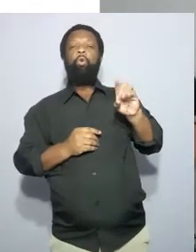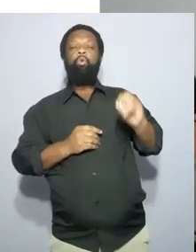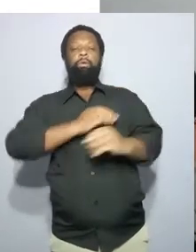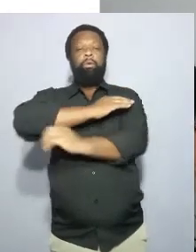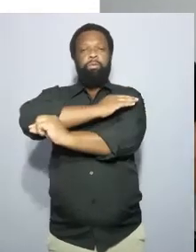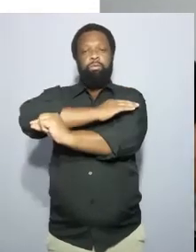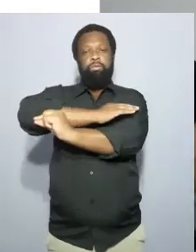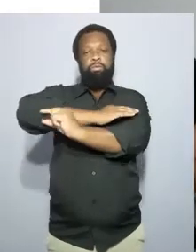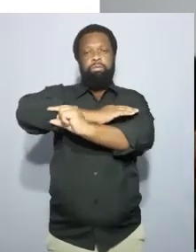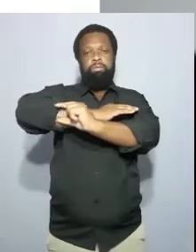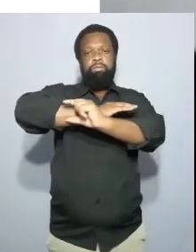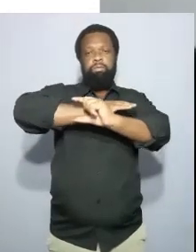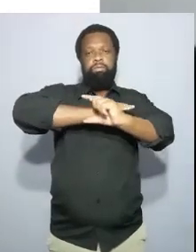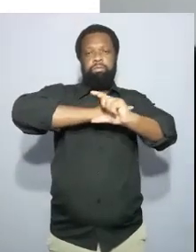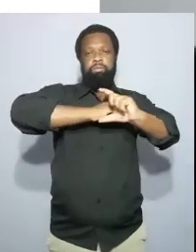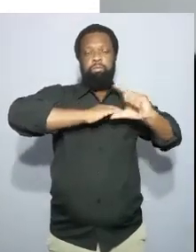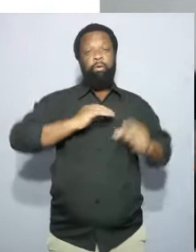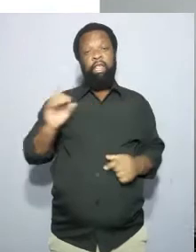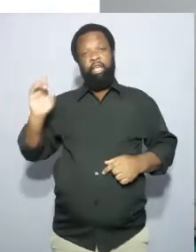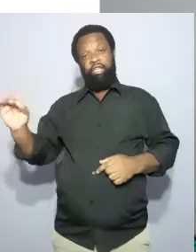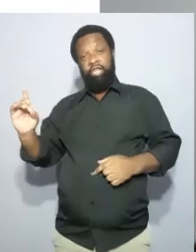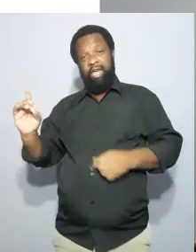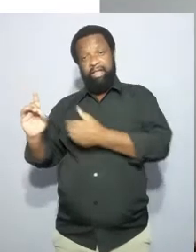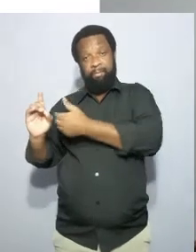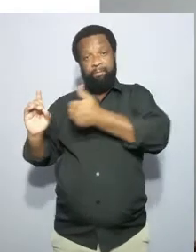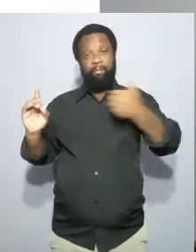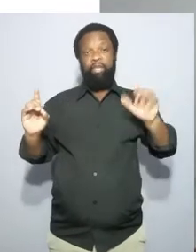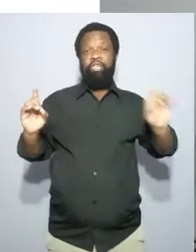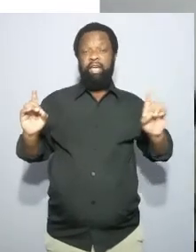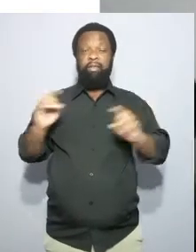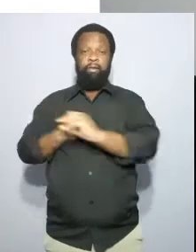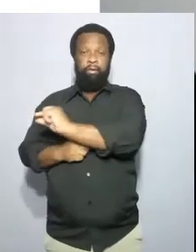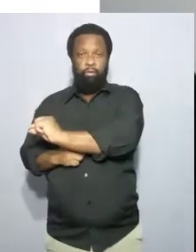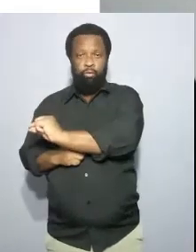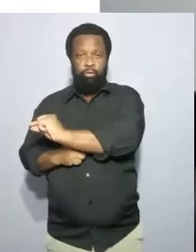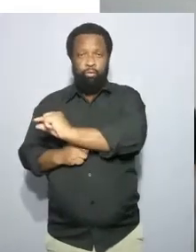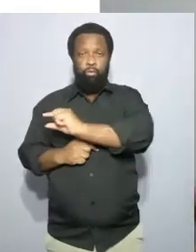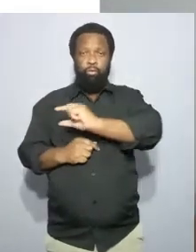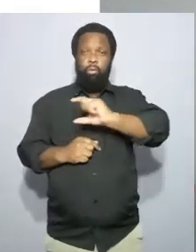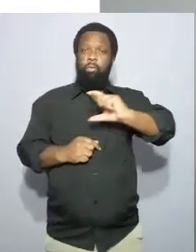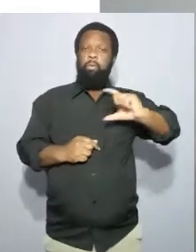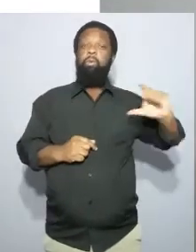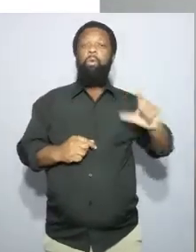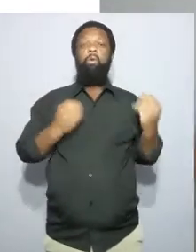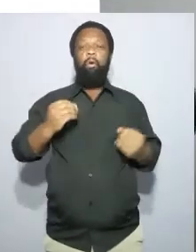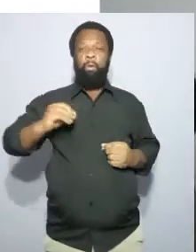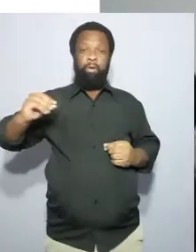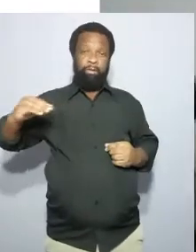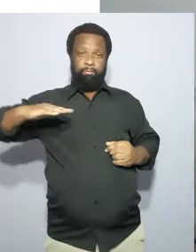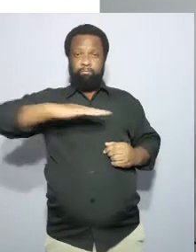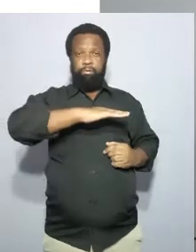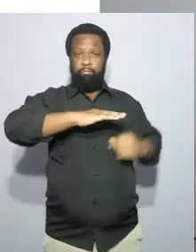atômico, ele aumenta da direita para a esquerda. Tudo bem? De forma que as setas, elas ficam